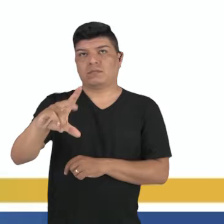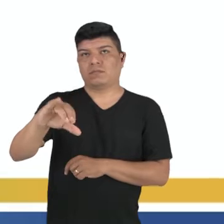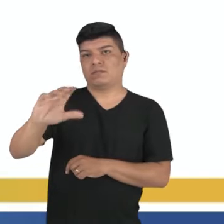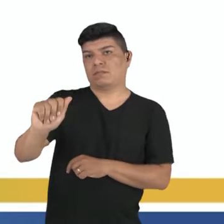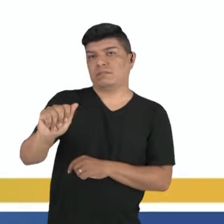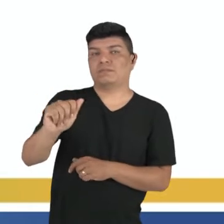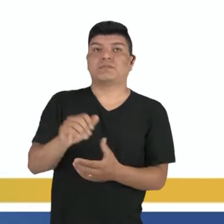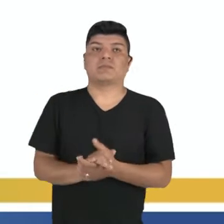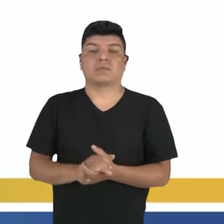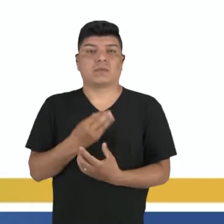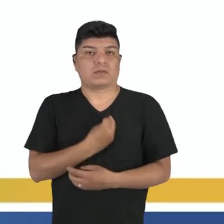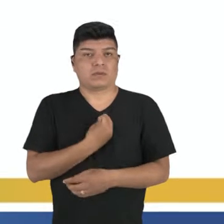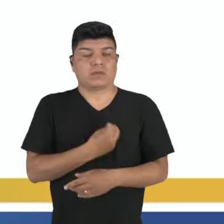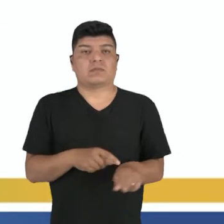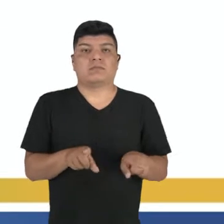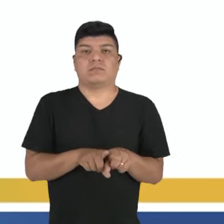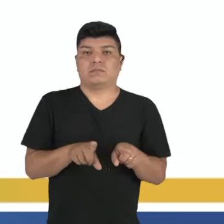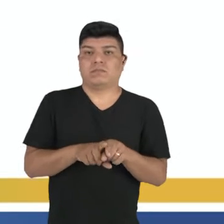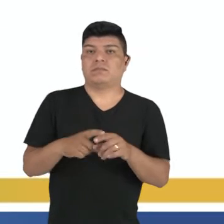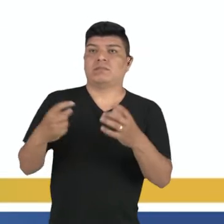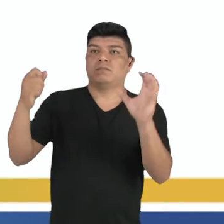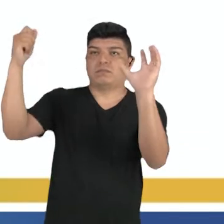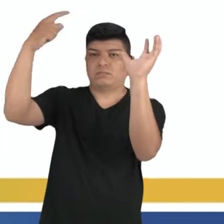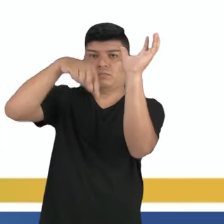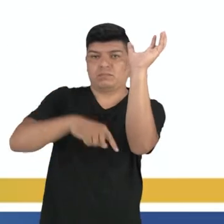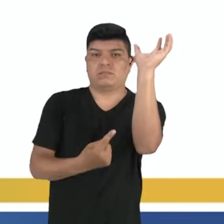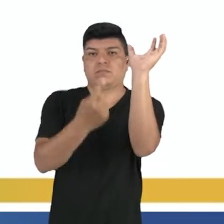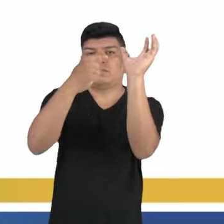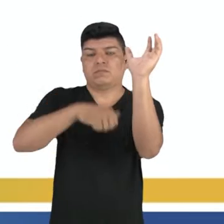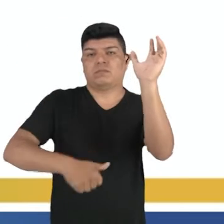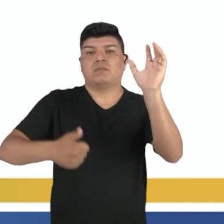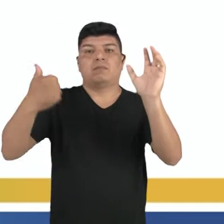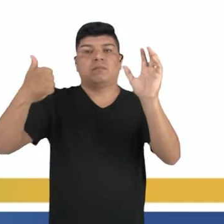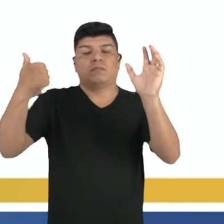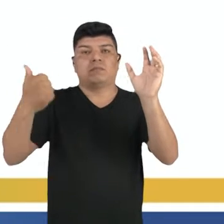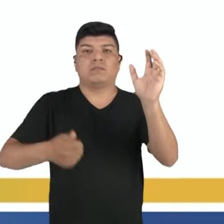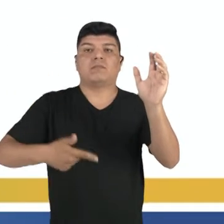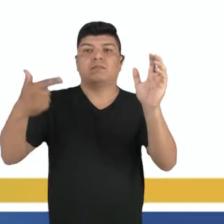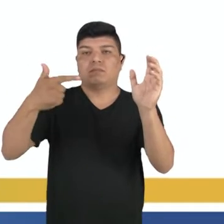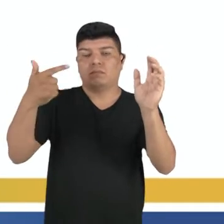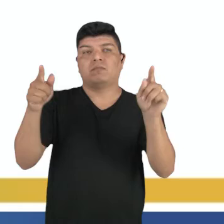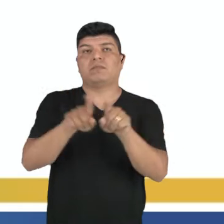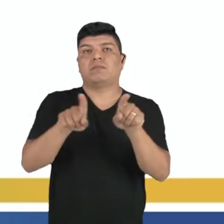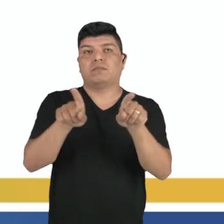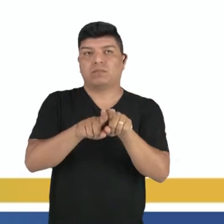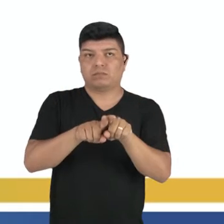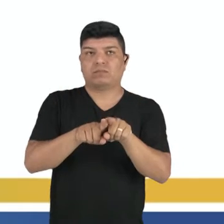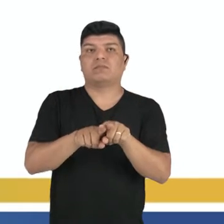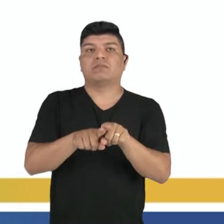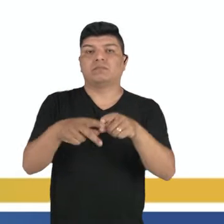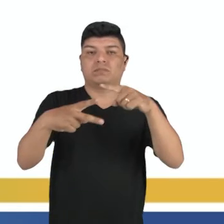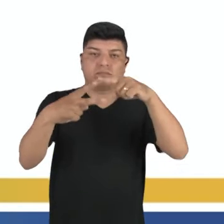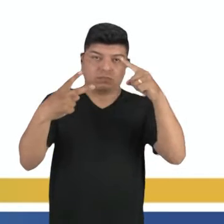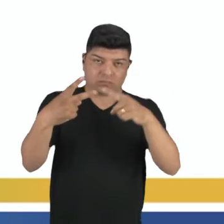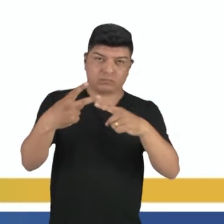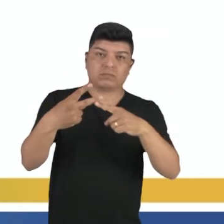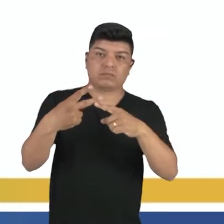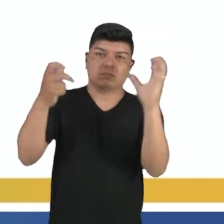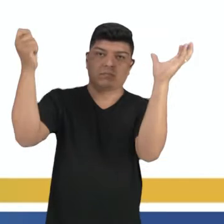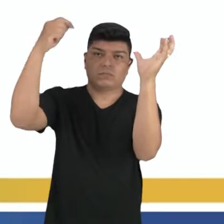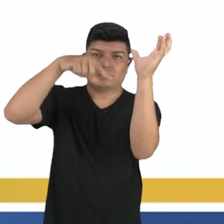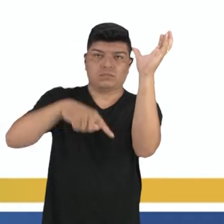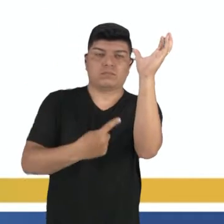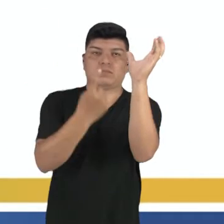é ela faz parte tanto da fotossíntese um ou sua falta 102 ou seja ela trabalha nos dois nas duas partes para